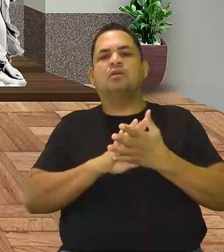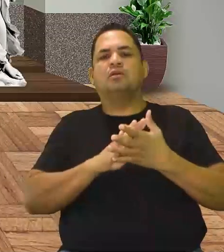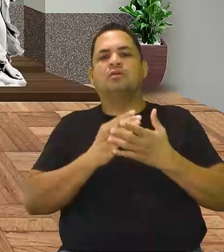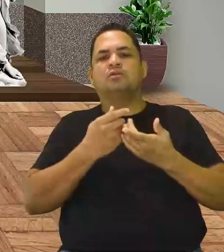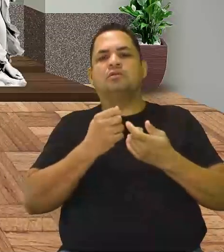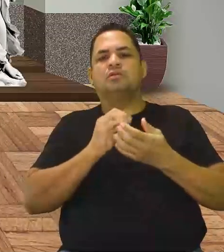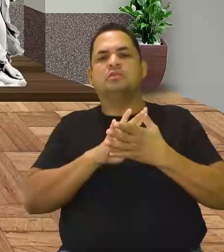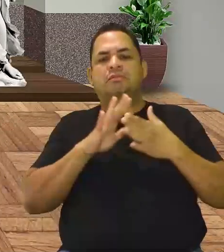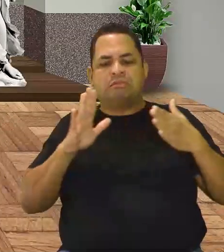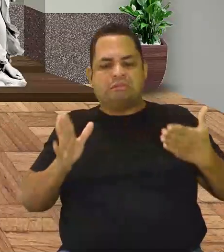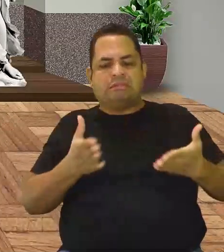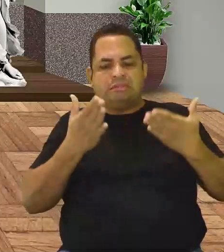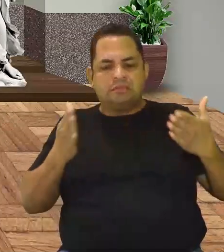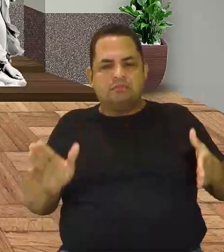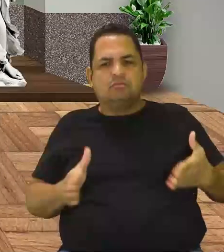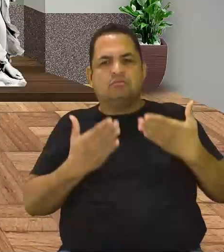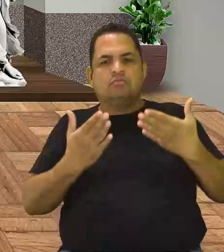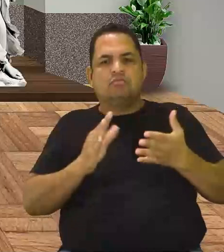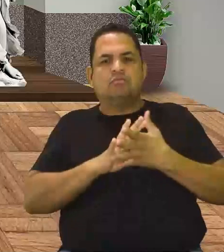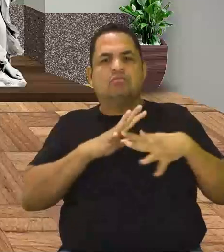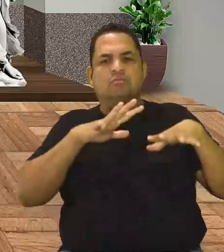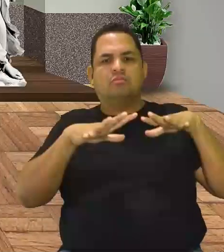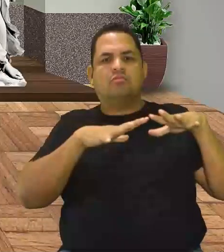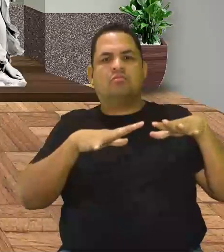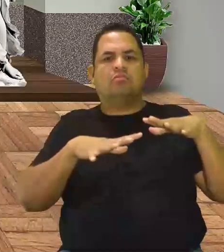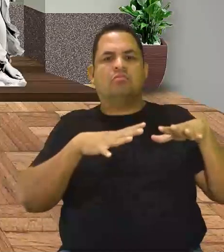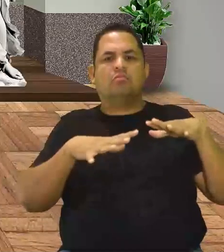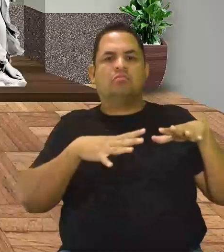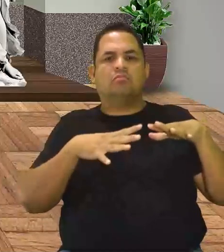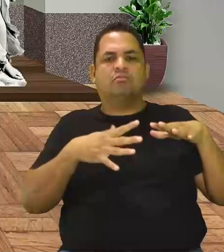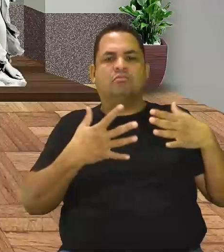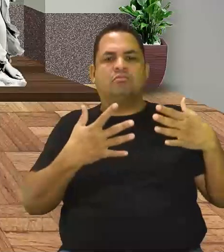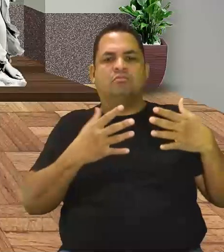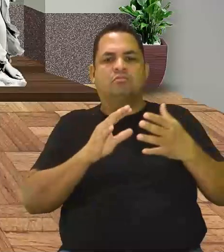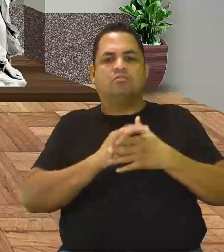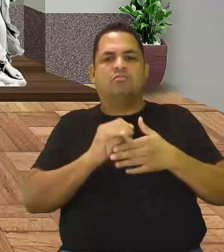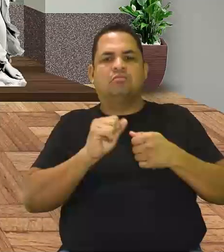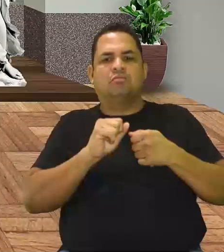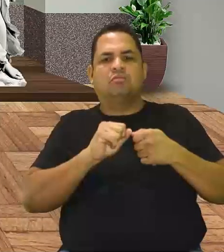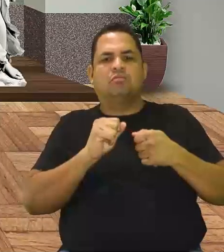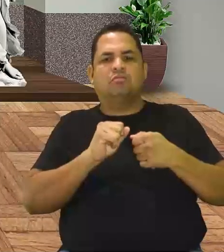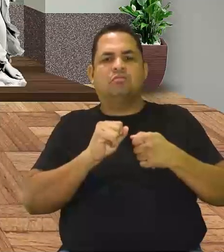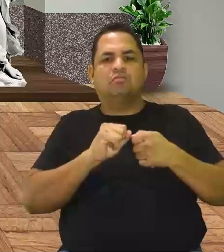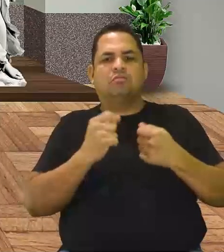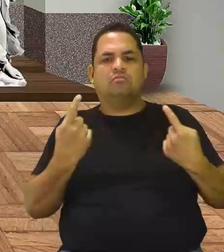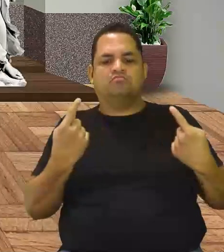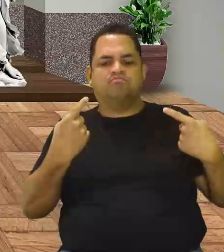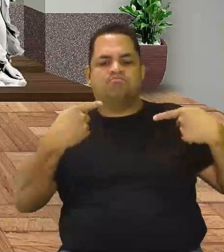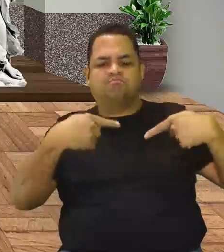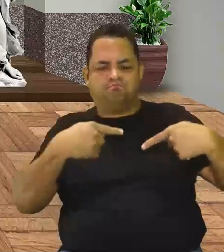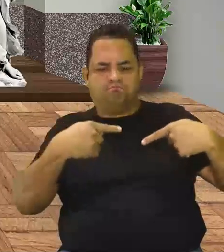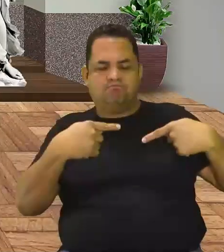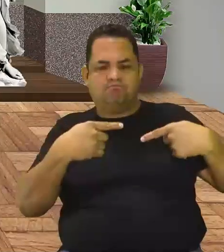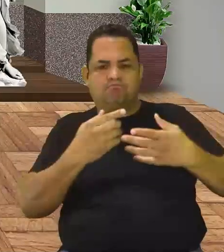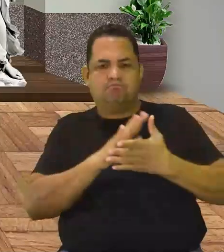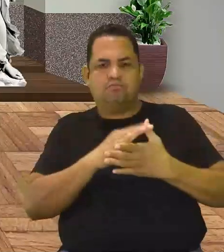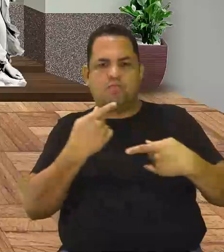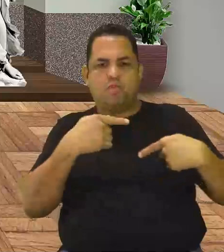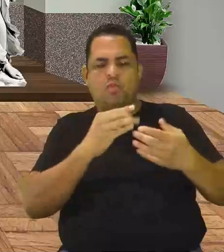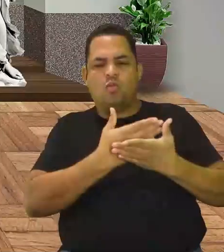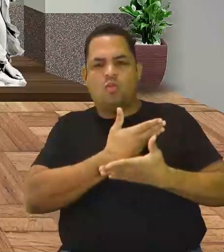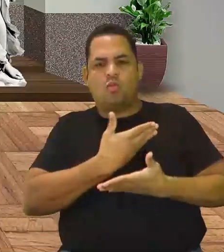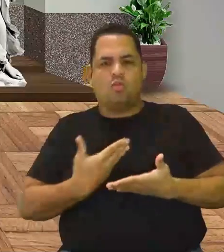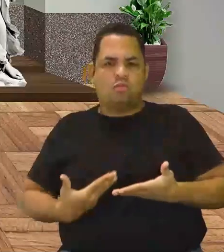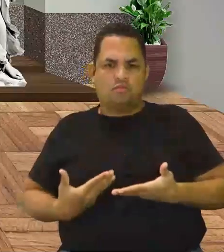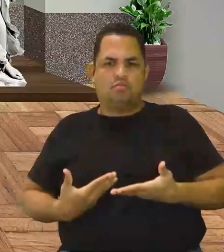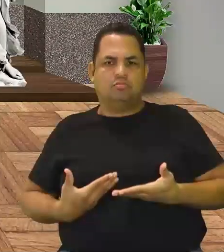instigando para que esses movimentos fizessem uma contrapartida contra o governo dele. E